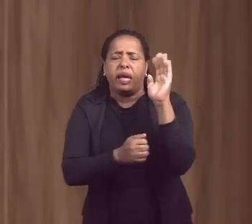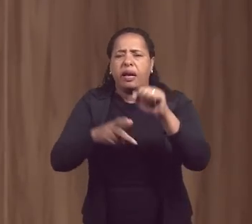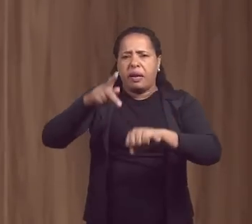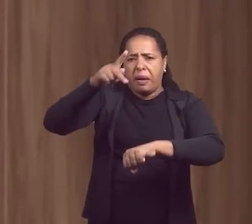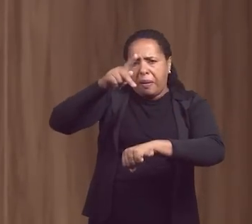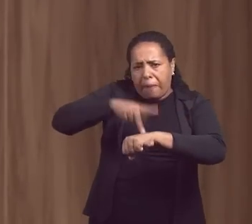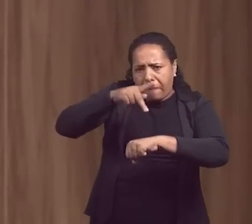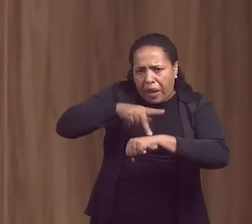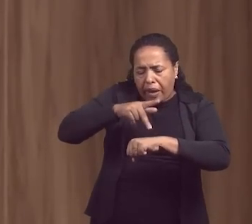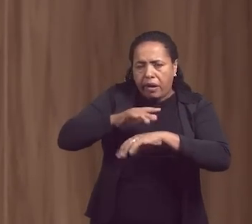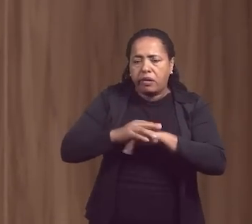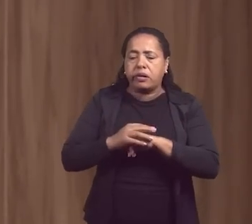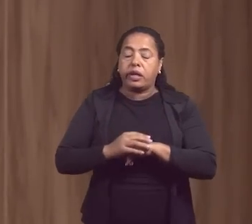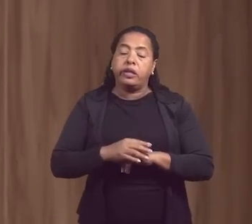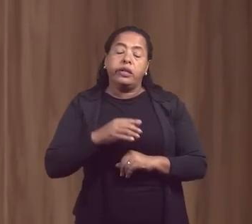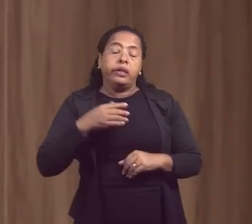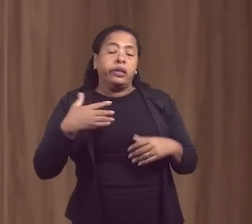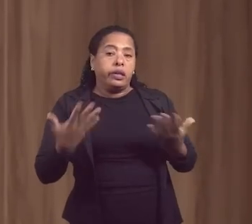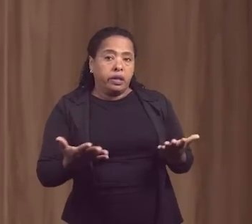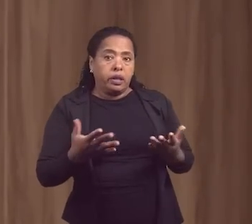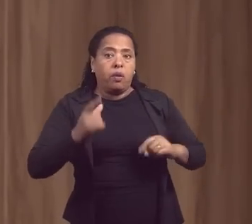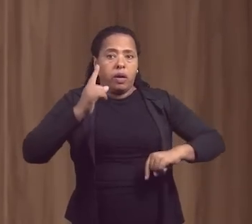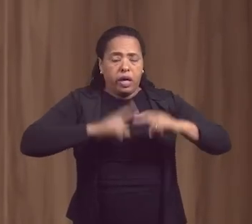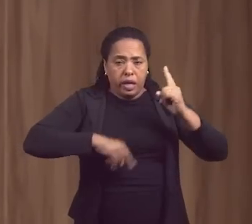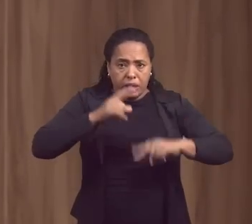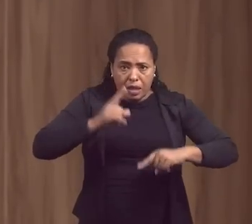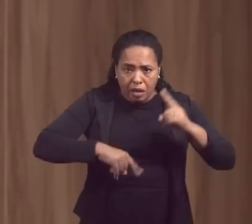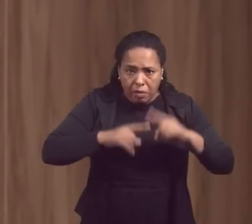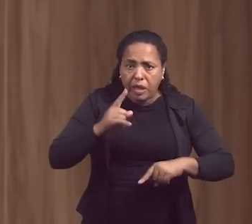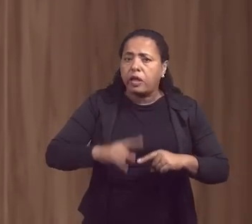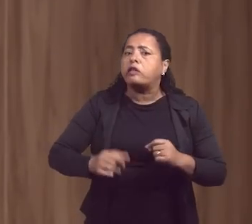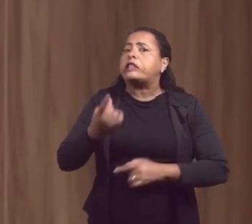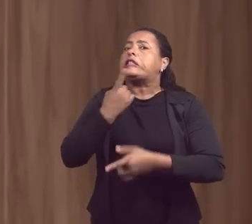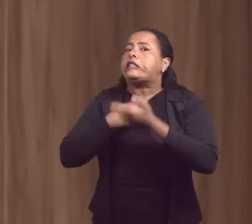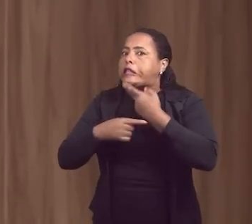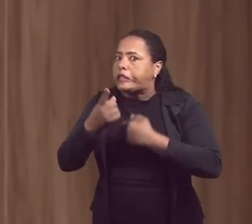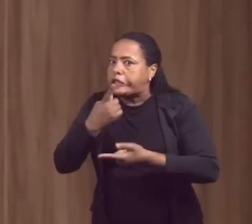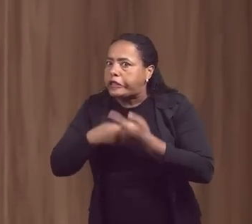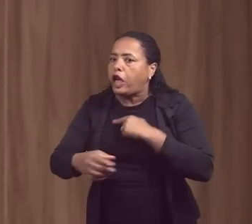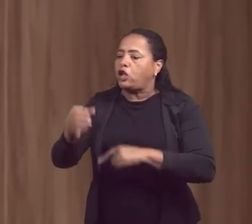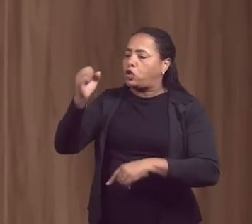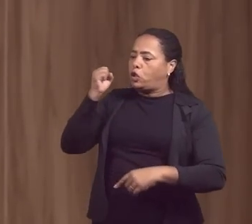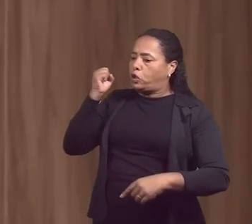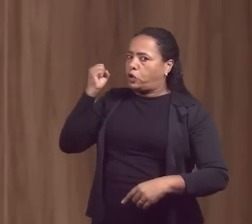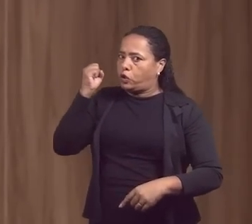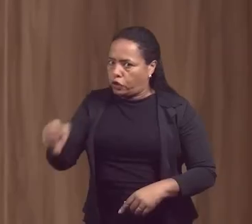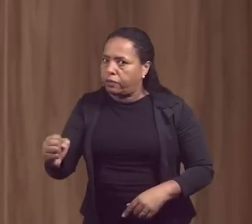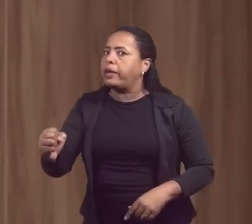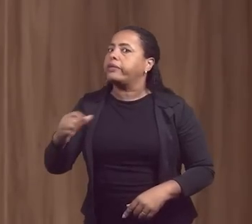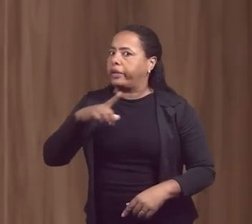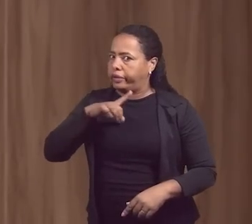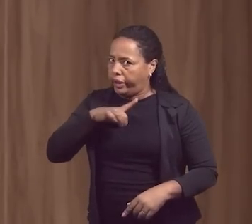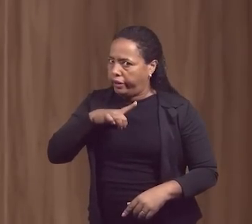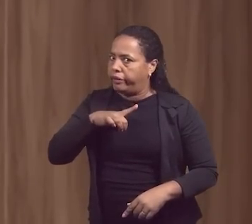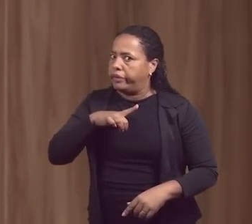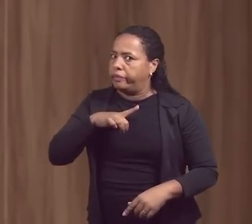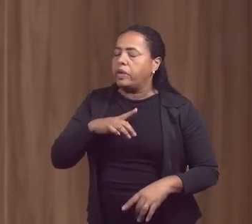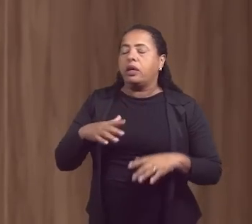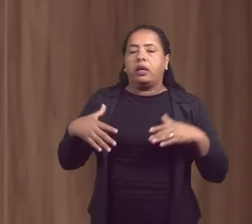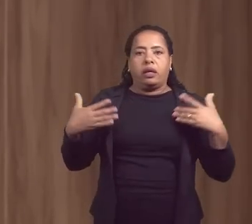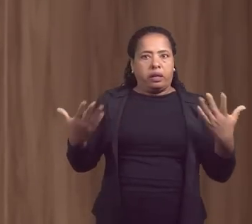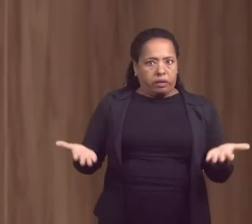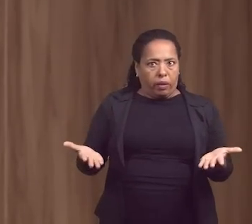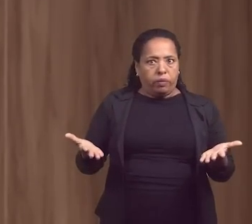é considerado como dolo, como intenção já de ser um homicida, de matar, né? Então